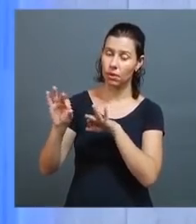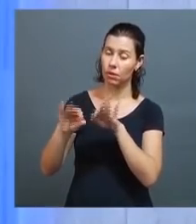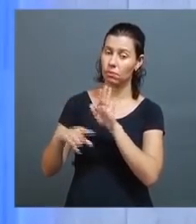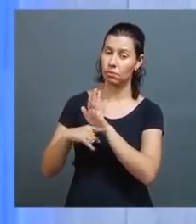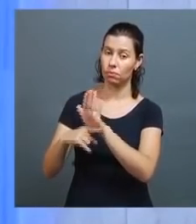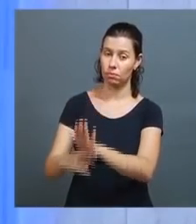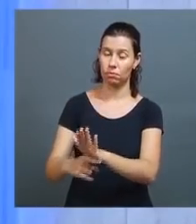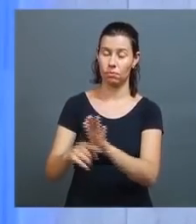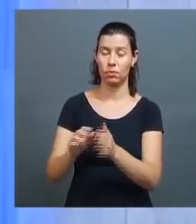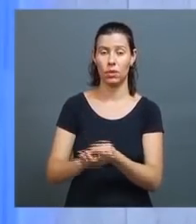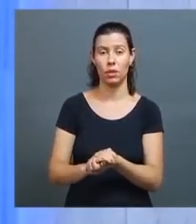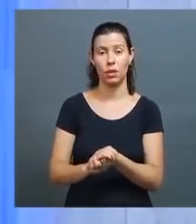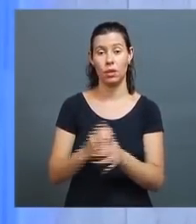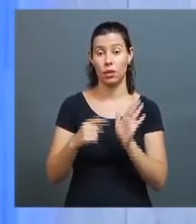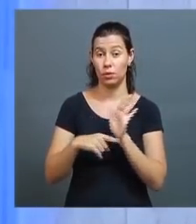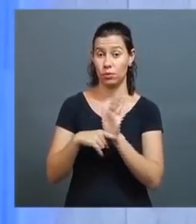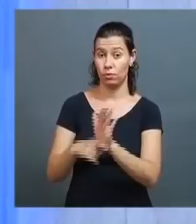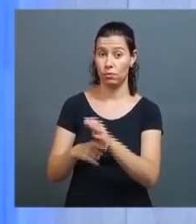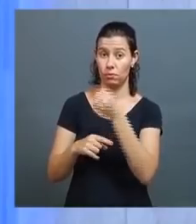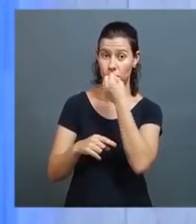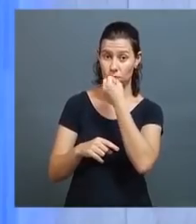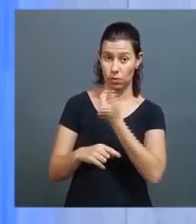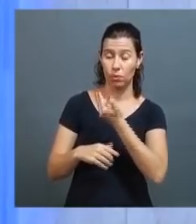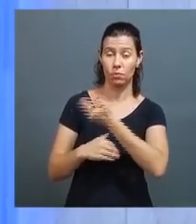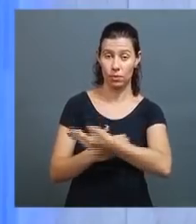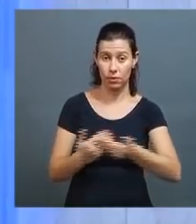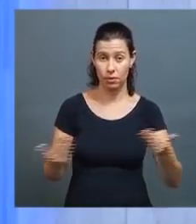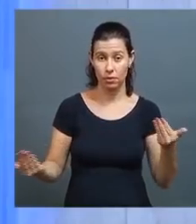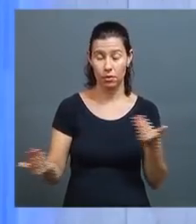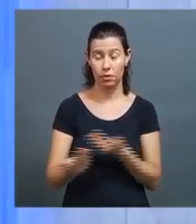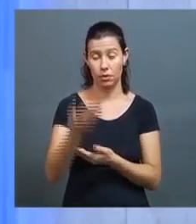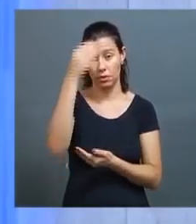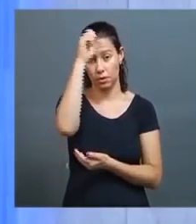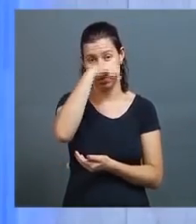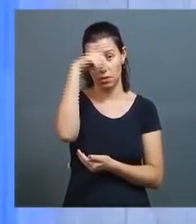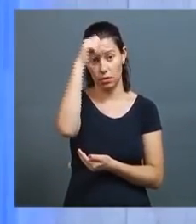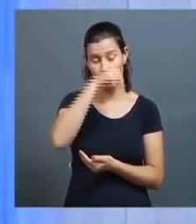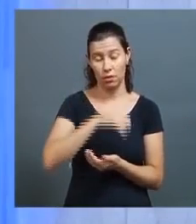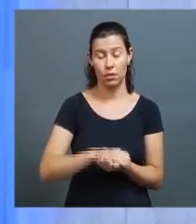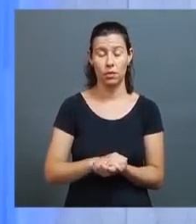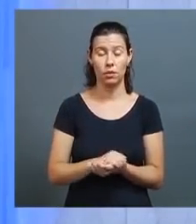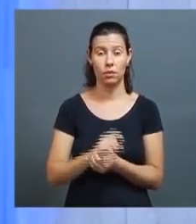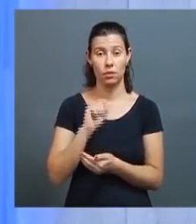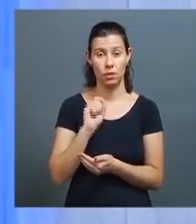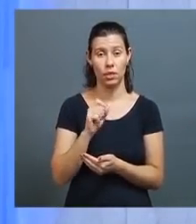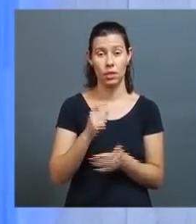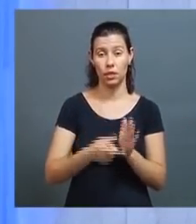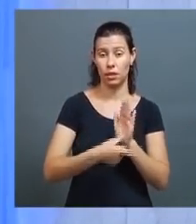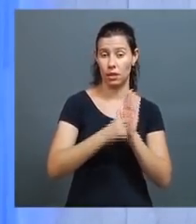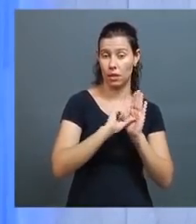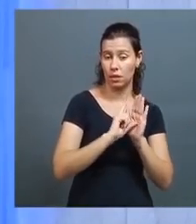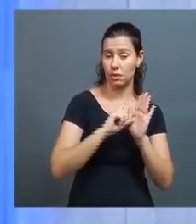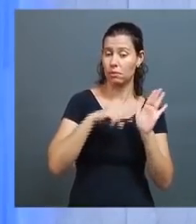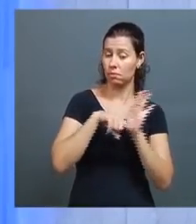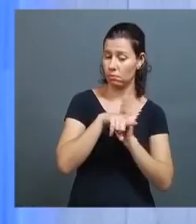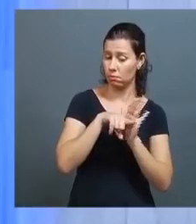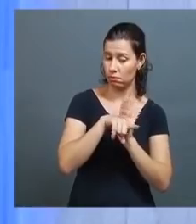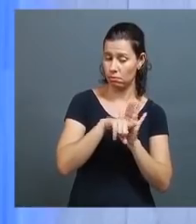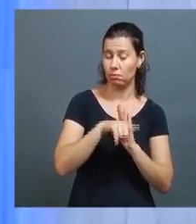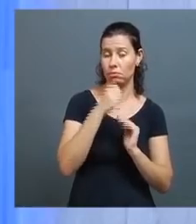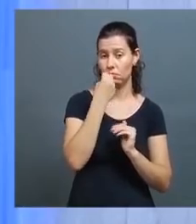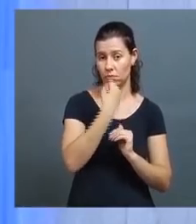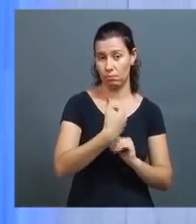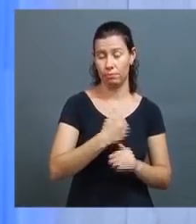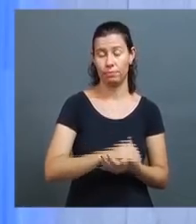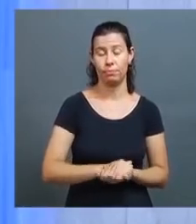Uma boa intervenção, uma boa mediação da aprendizagem, ela é consequência de um diagnóstico, de uma avaliação bem feita,